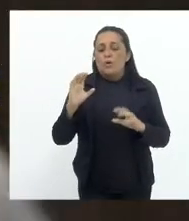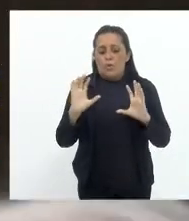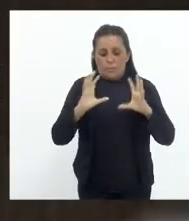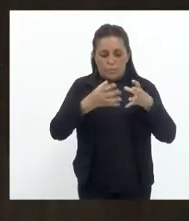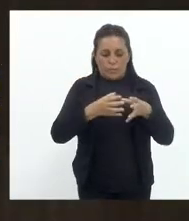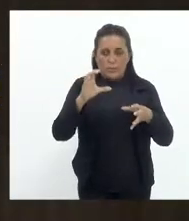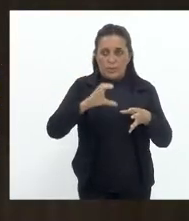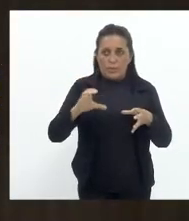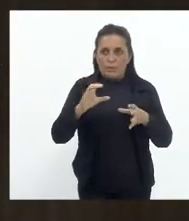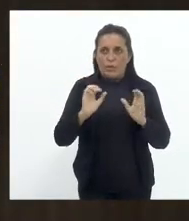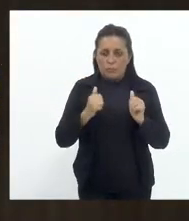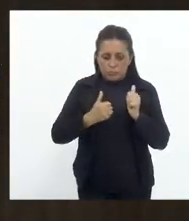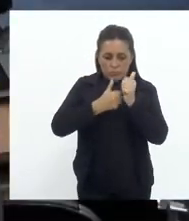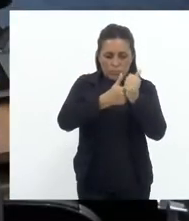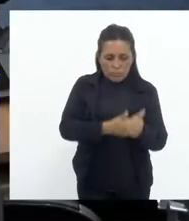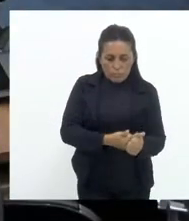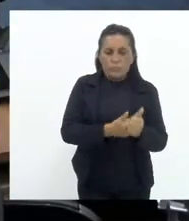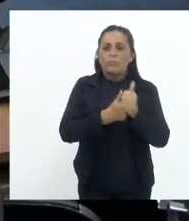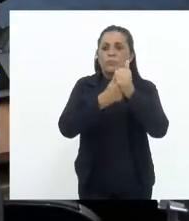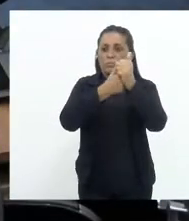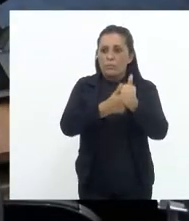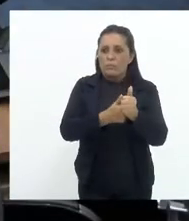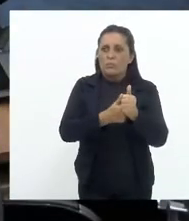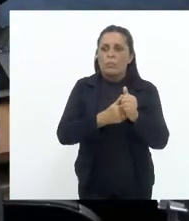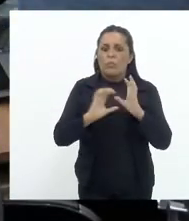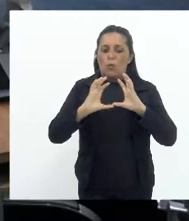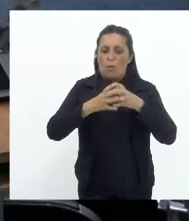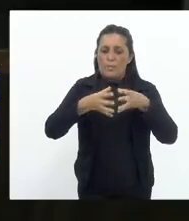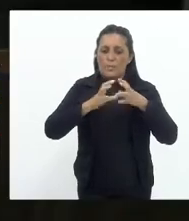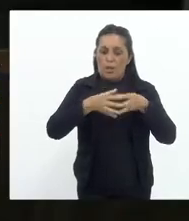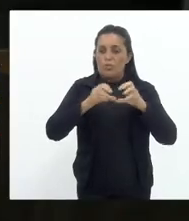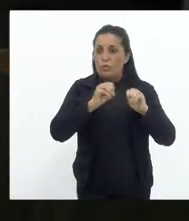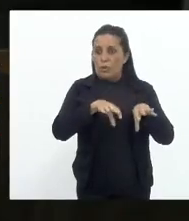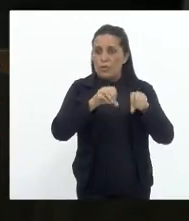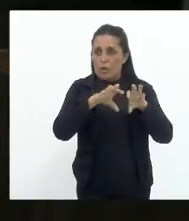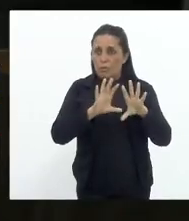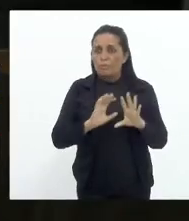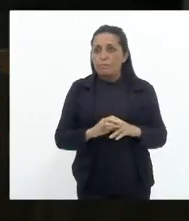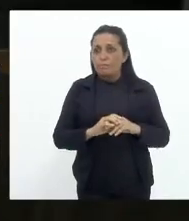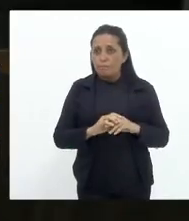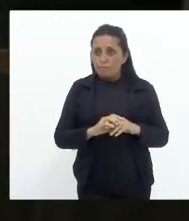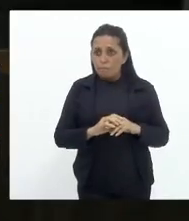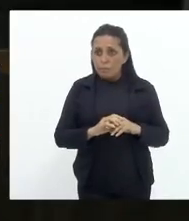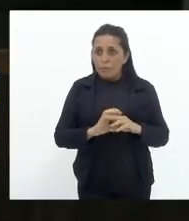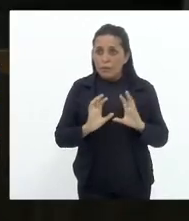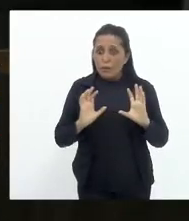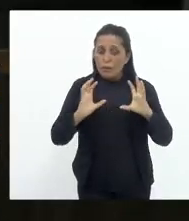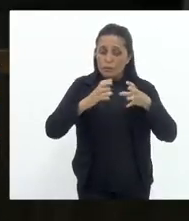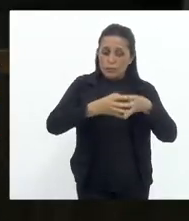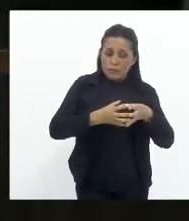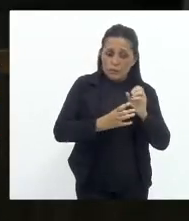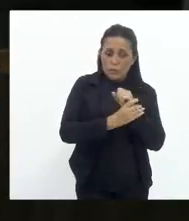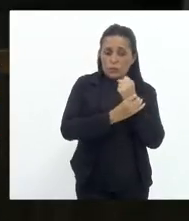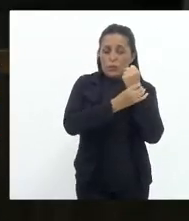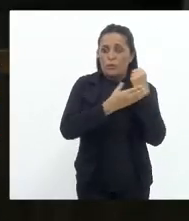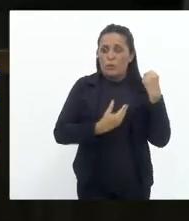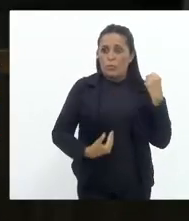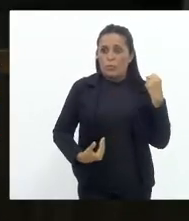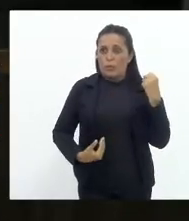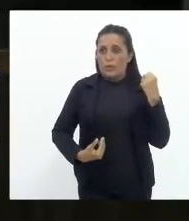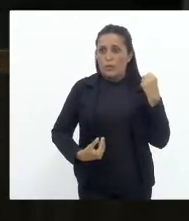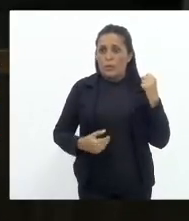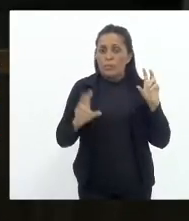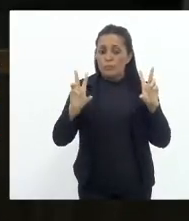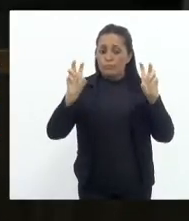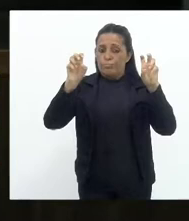acompanho o parecer da comissão de educação e pela comissão de segurança pública e assunto de